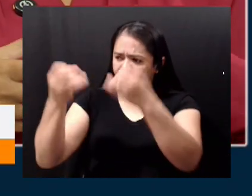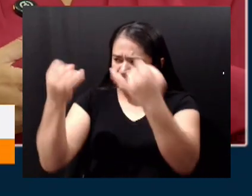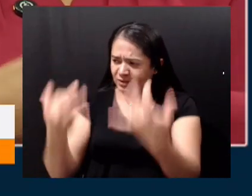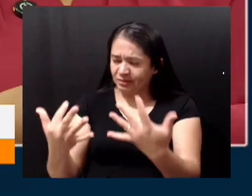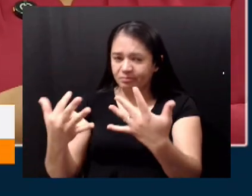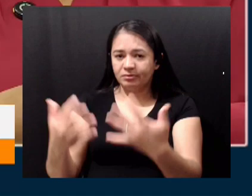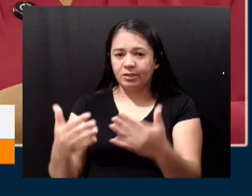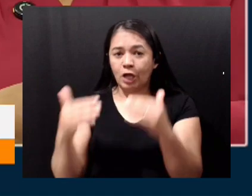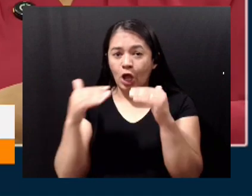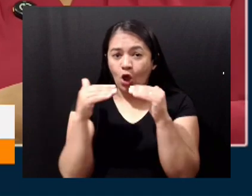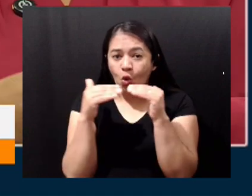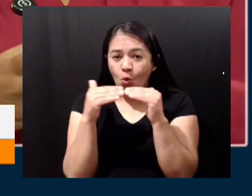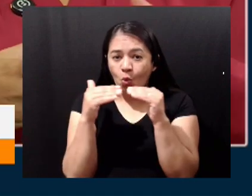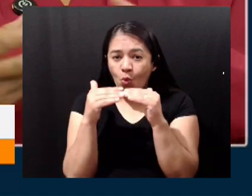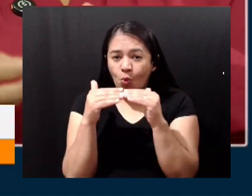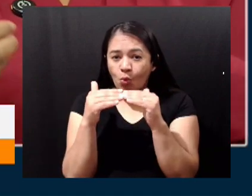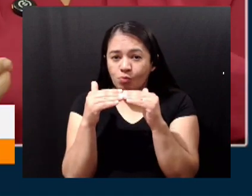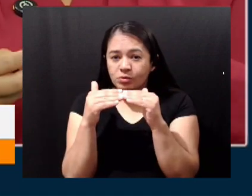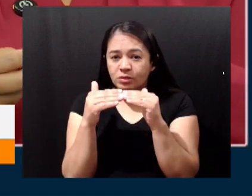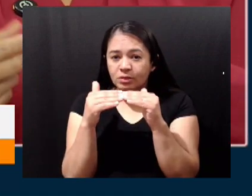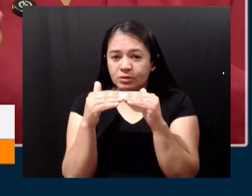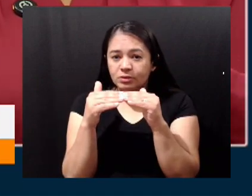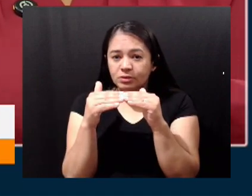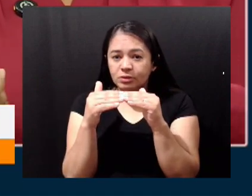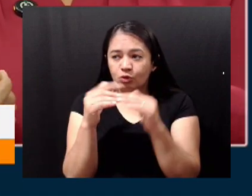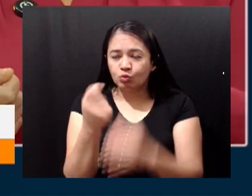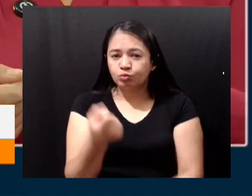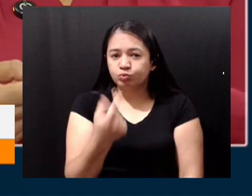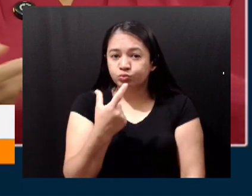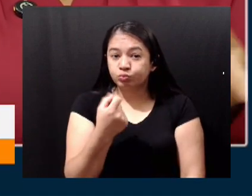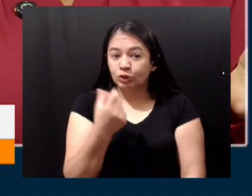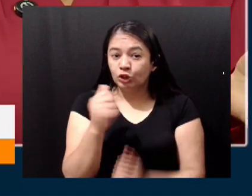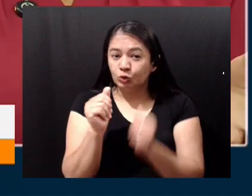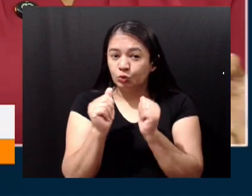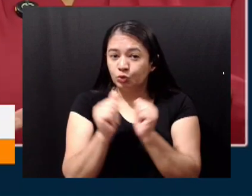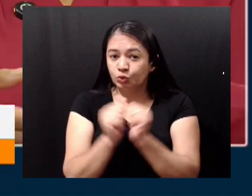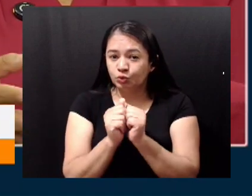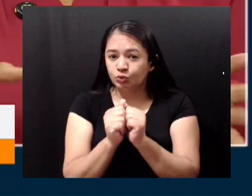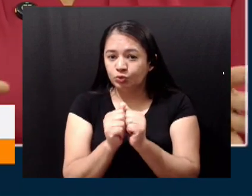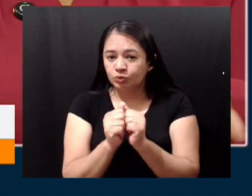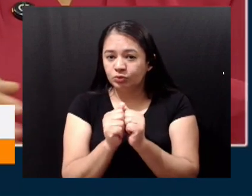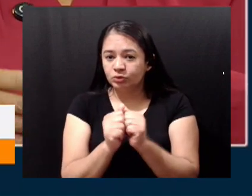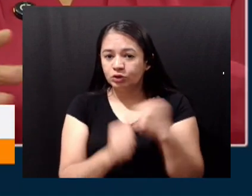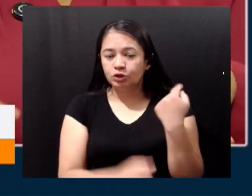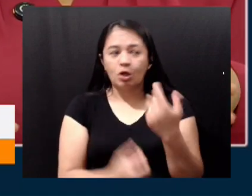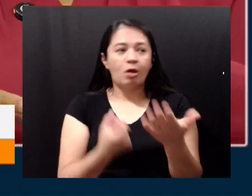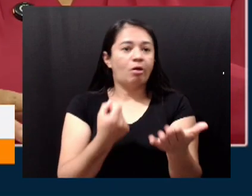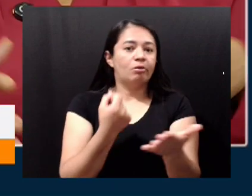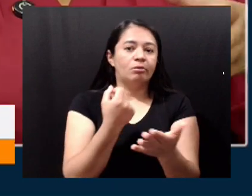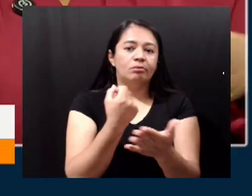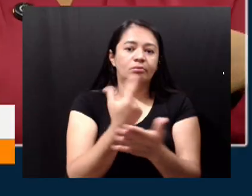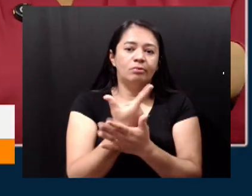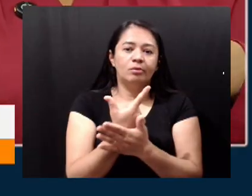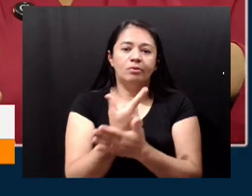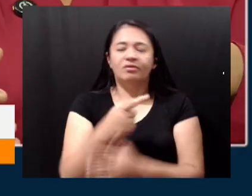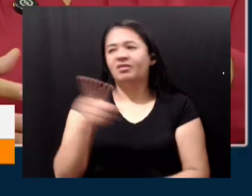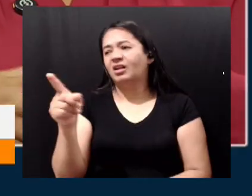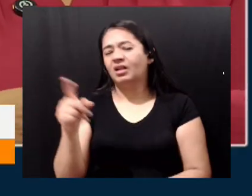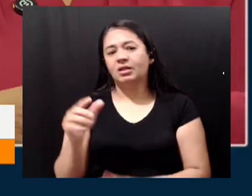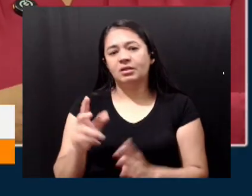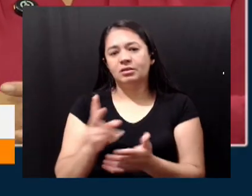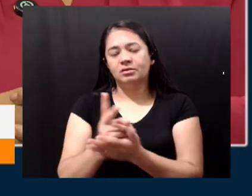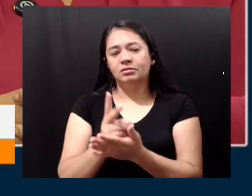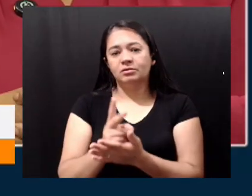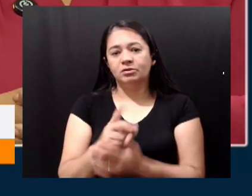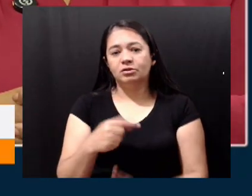de medicamentos. Esses medicamentos que a gente compra na farmácia, no balcão da farmácia, sem prescrição, e que a gente tem na